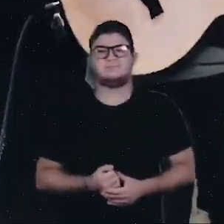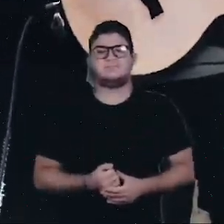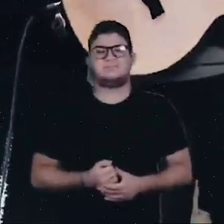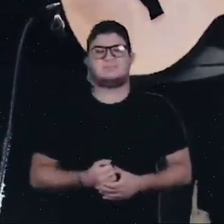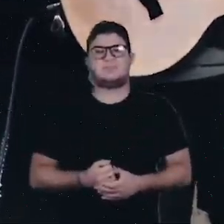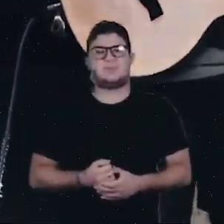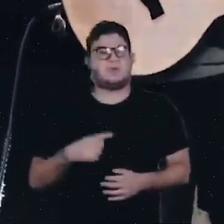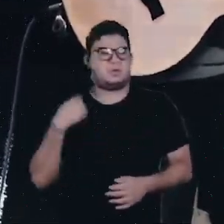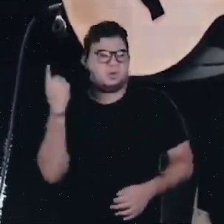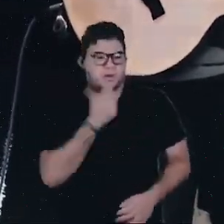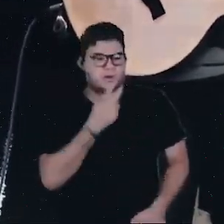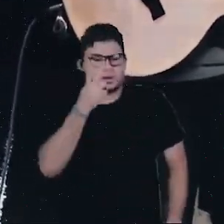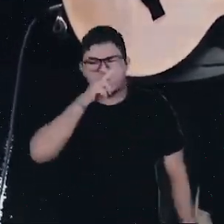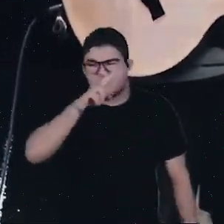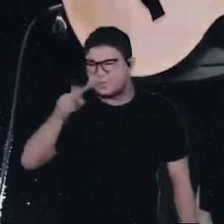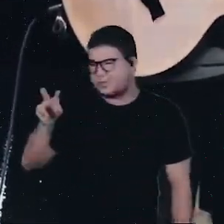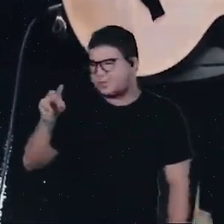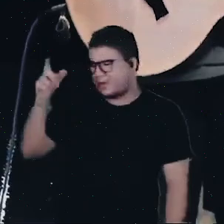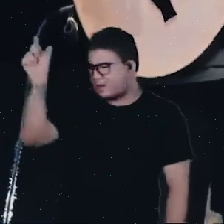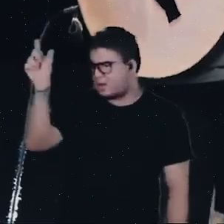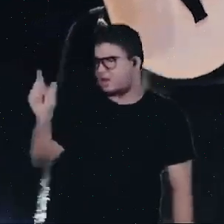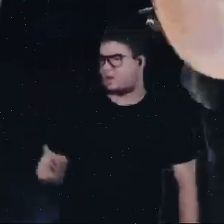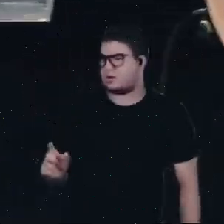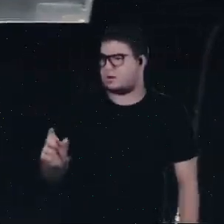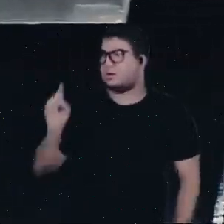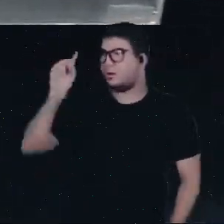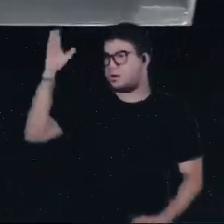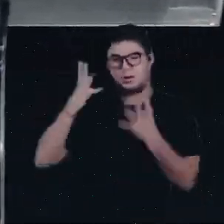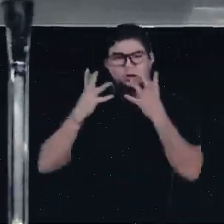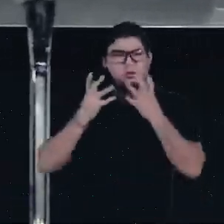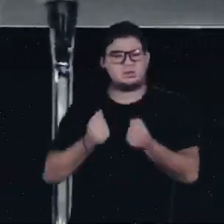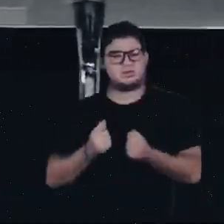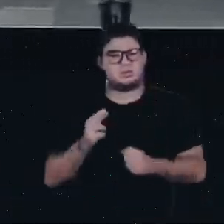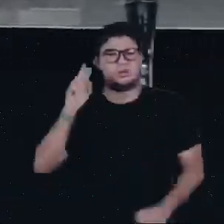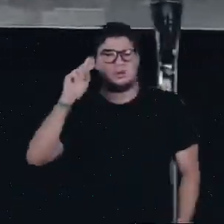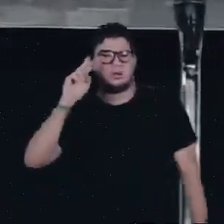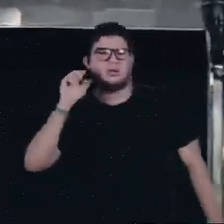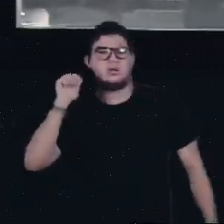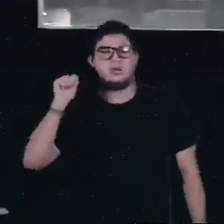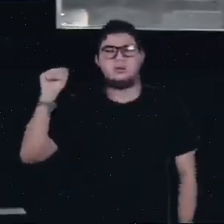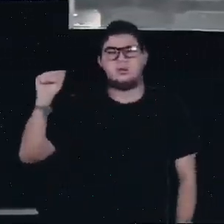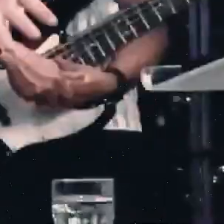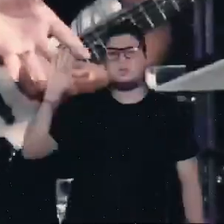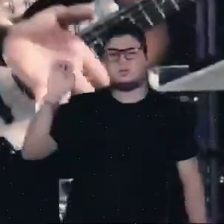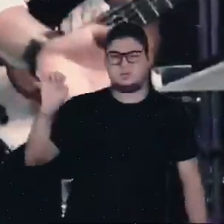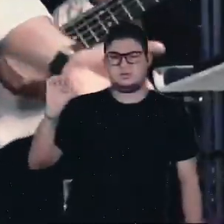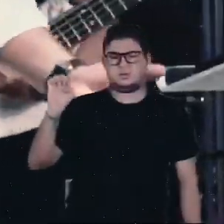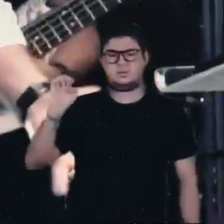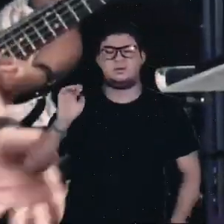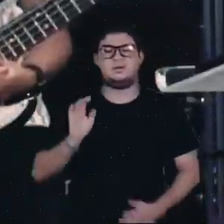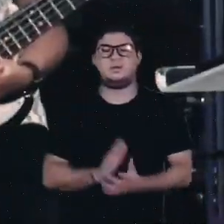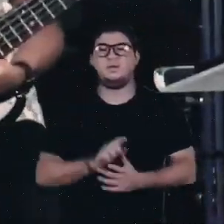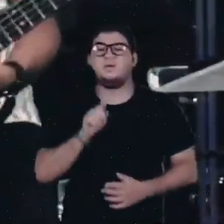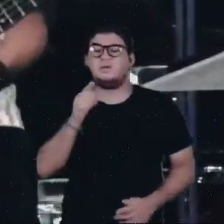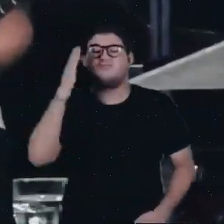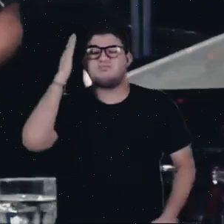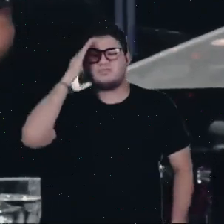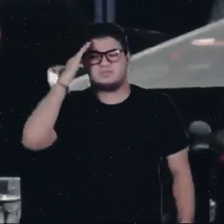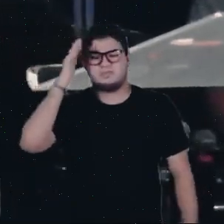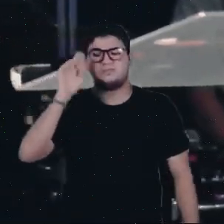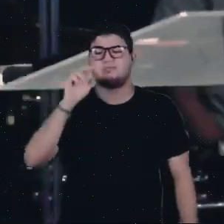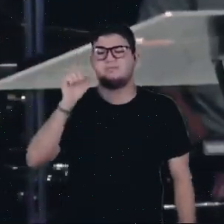Gente, quando a gente olha para pessoas que Deus aceitou, Raabe, você sabe o que Raabe